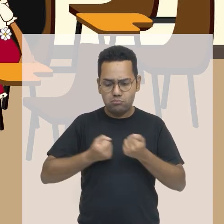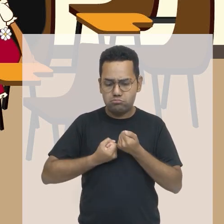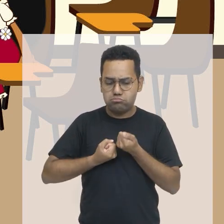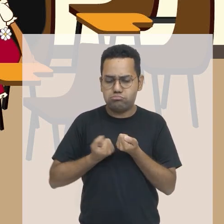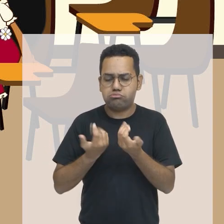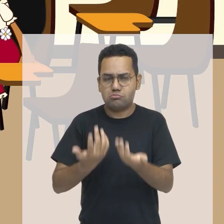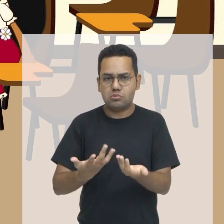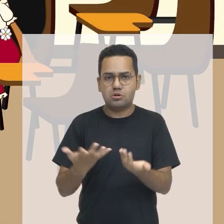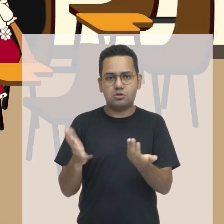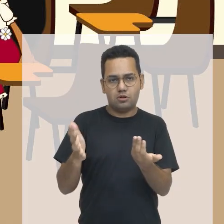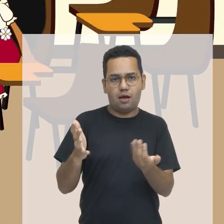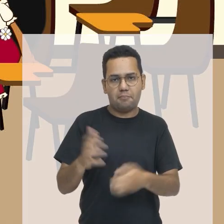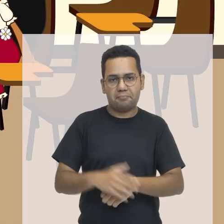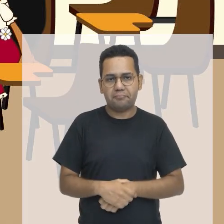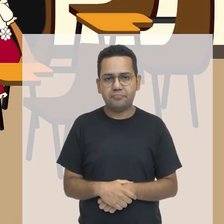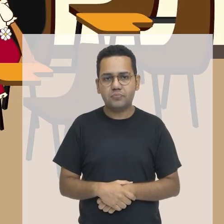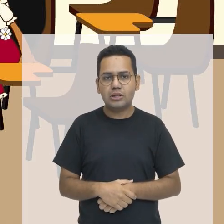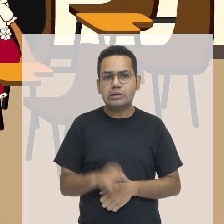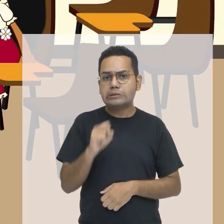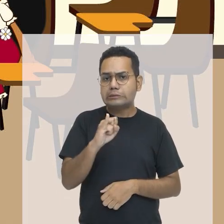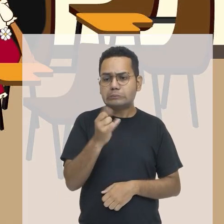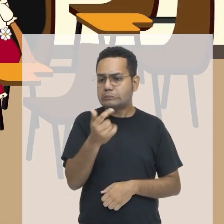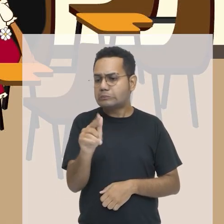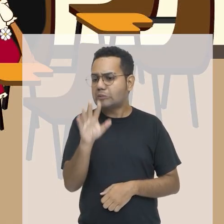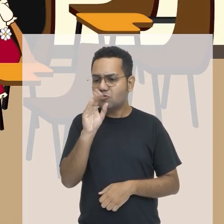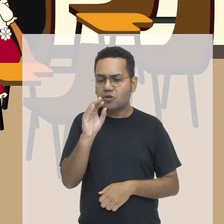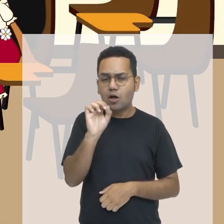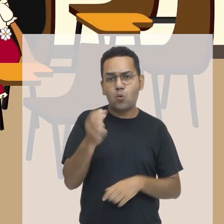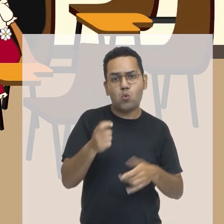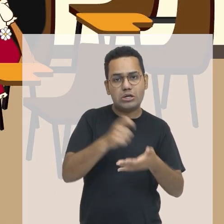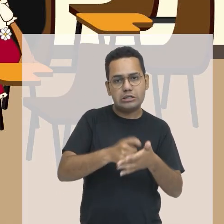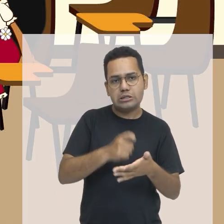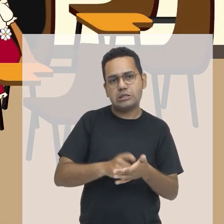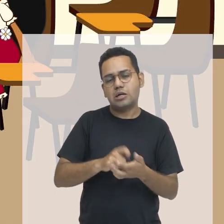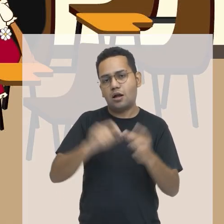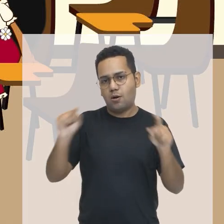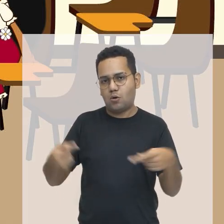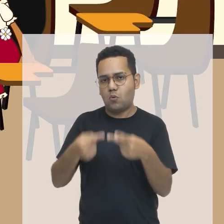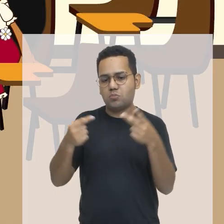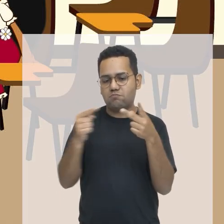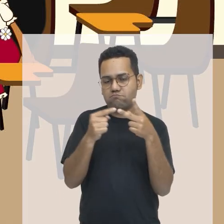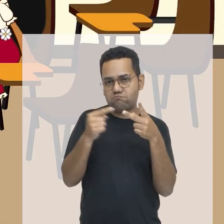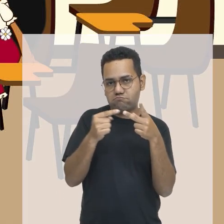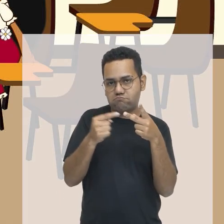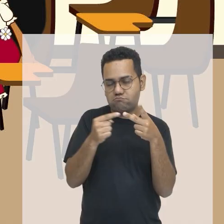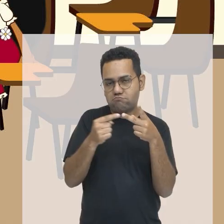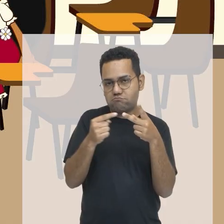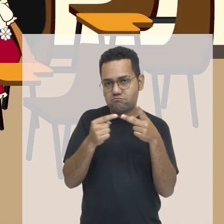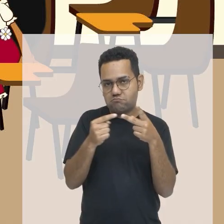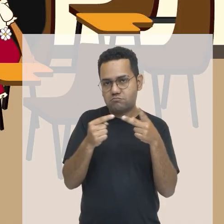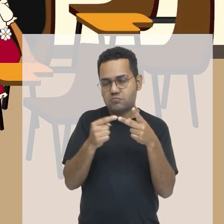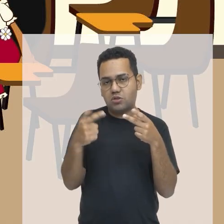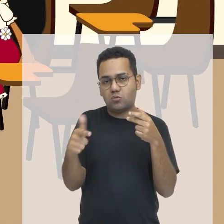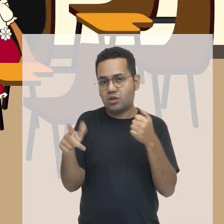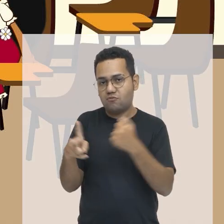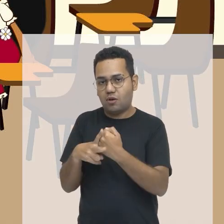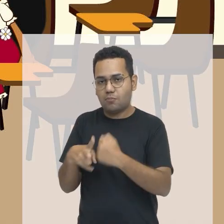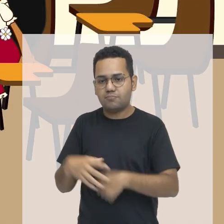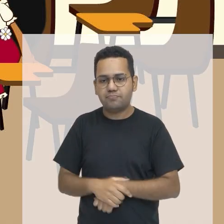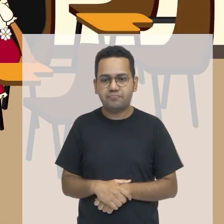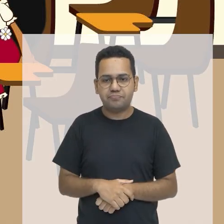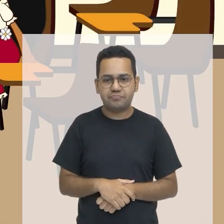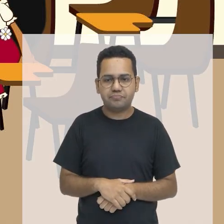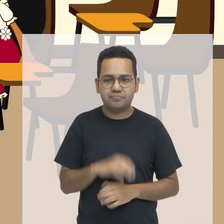informações, e quando não há uma fala, quando não há escrita, nós estamos diante de uma linguagem não verbal. Gestos, via de regra,